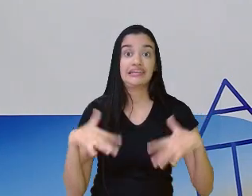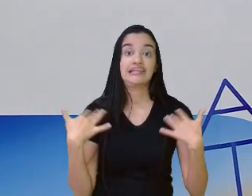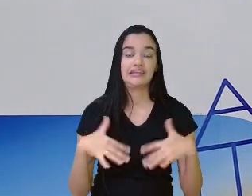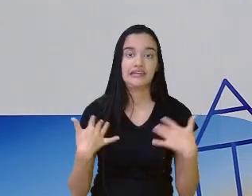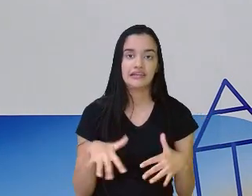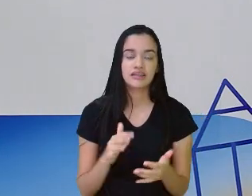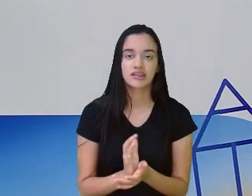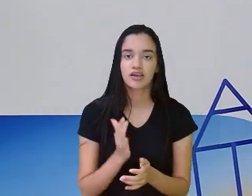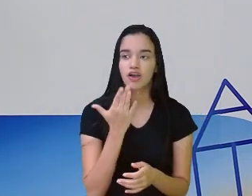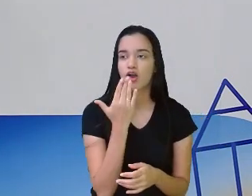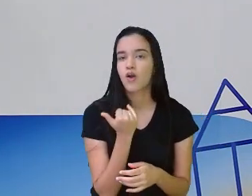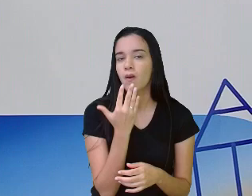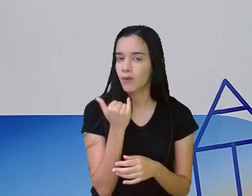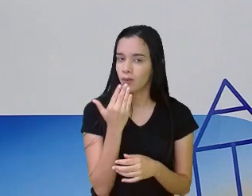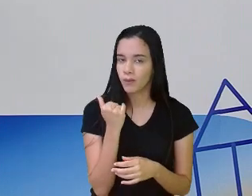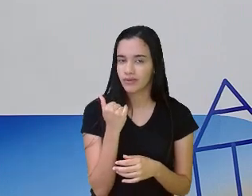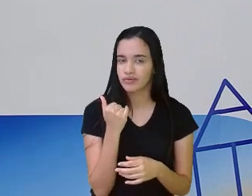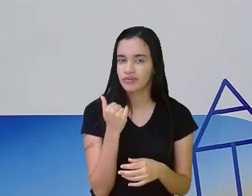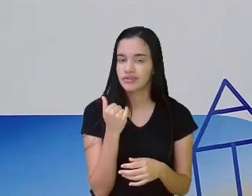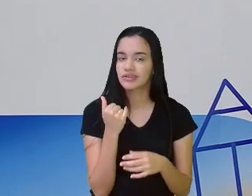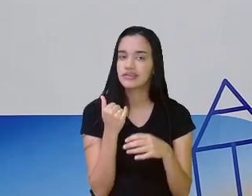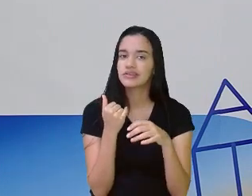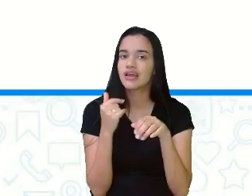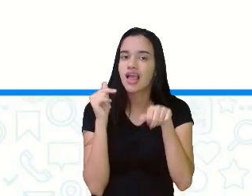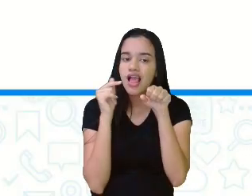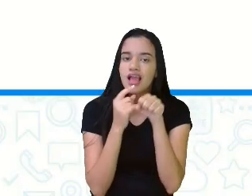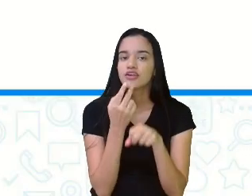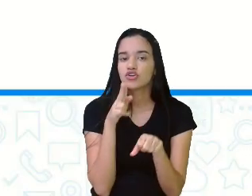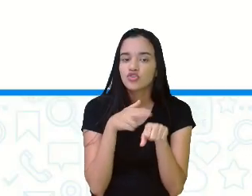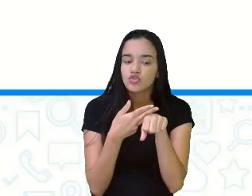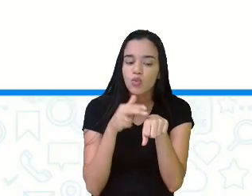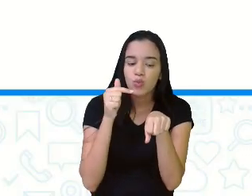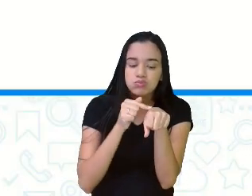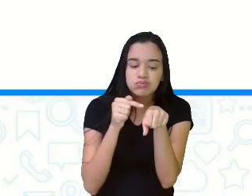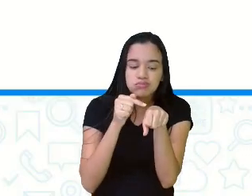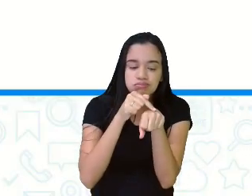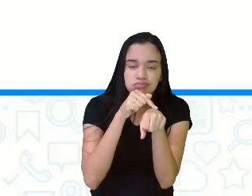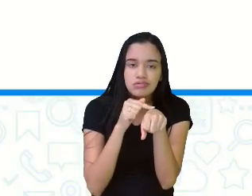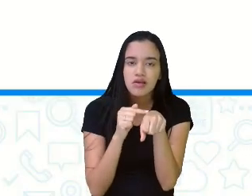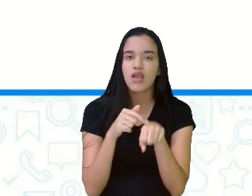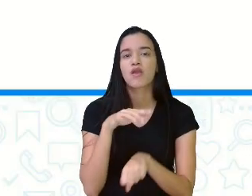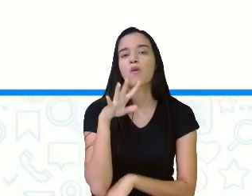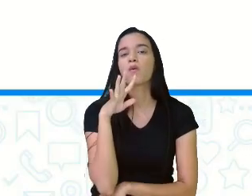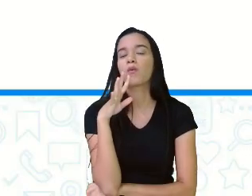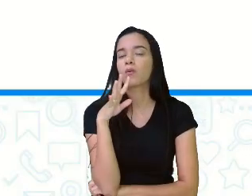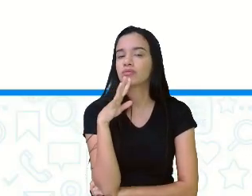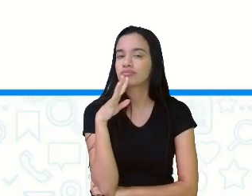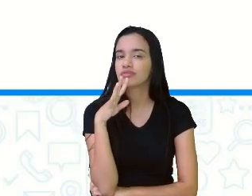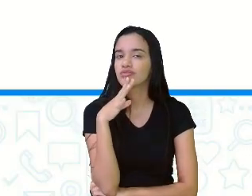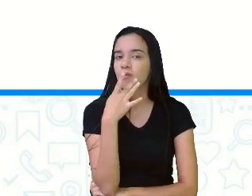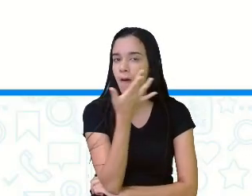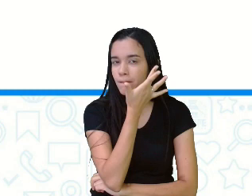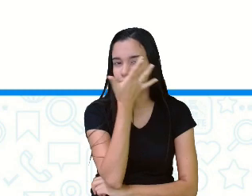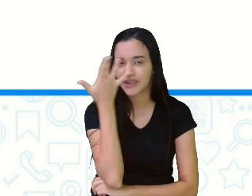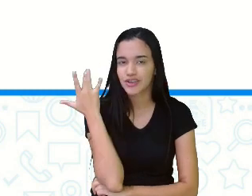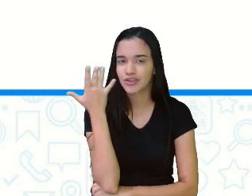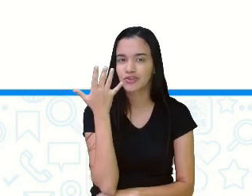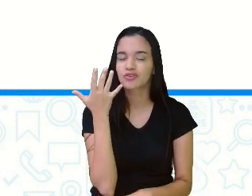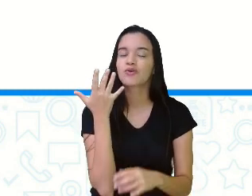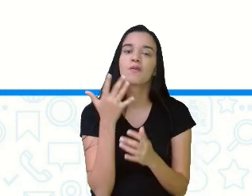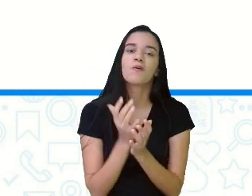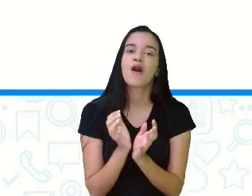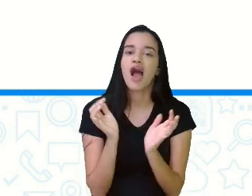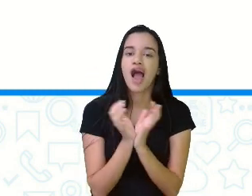comeria. Você comeria esses brigadeiros todos? Eu conheço uma pessoa aqui do estúdio que comeria.